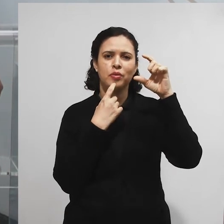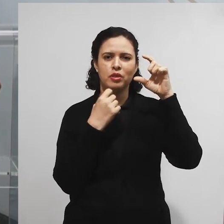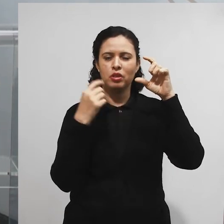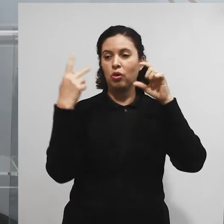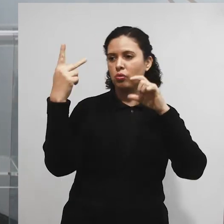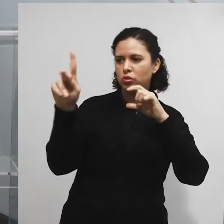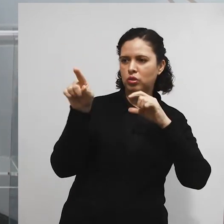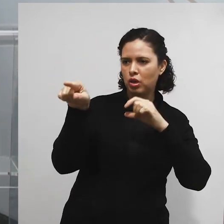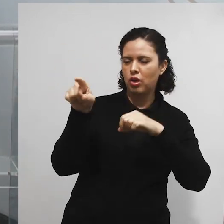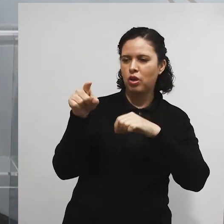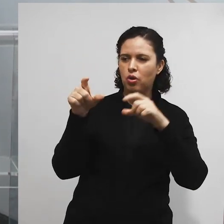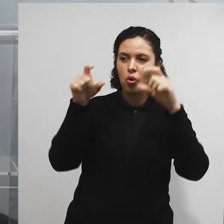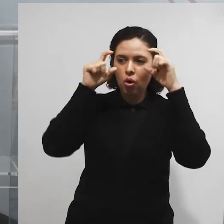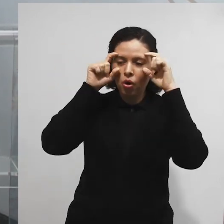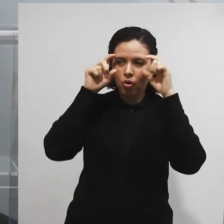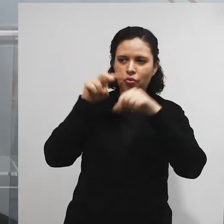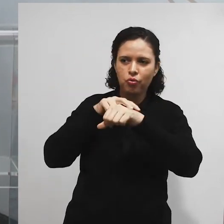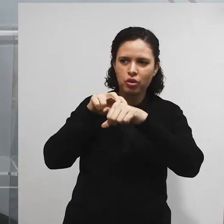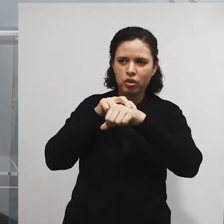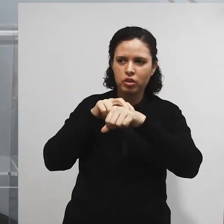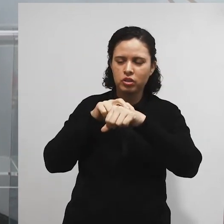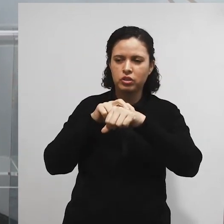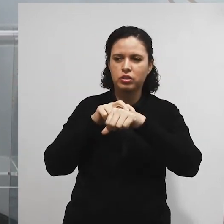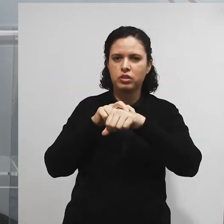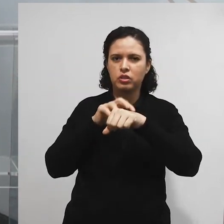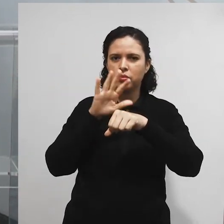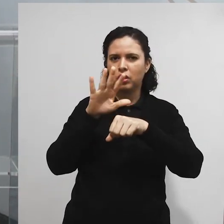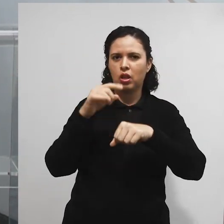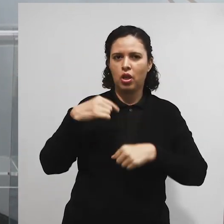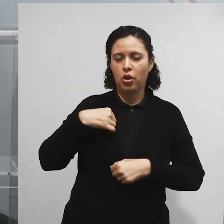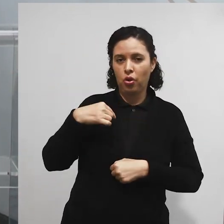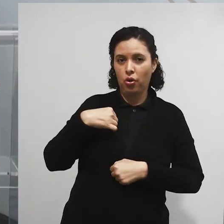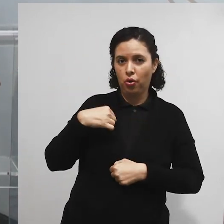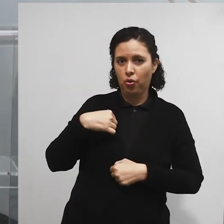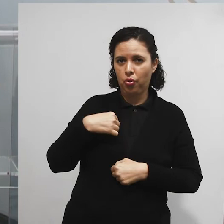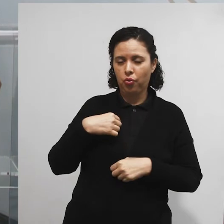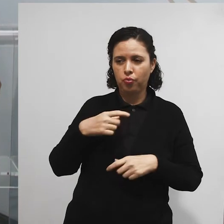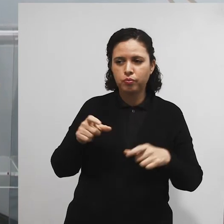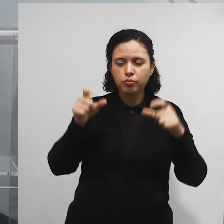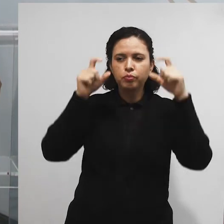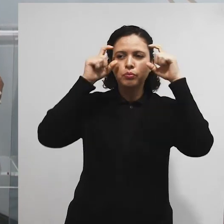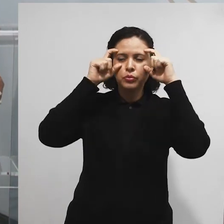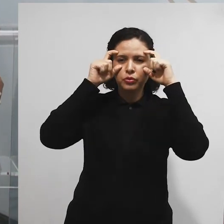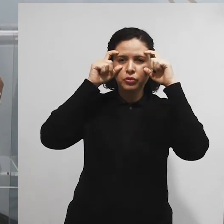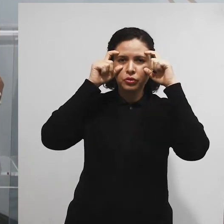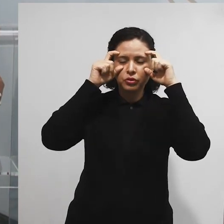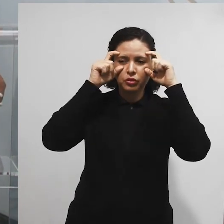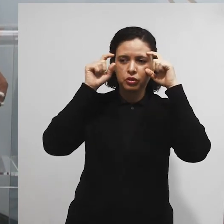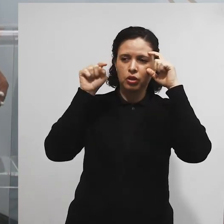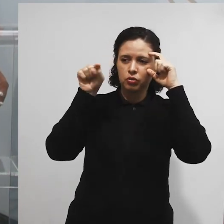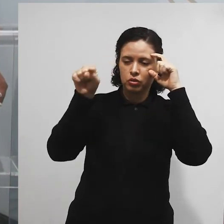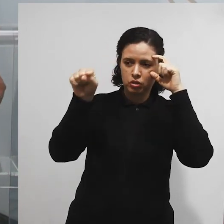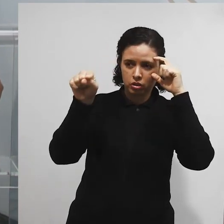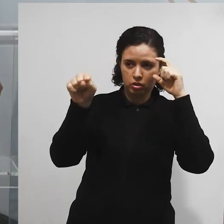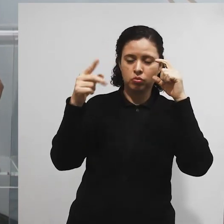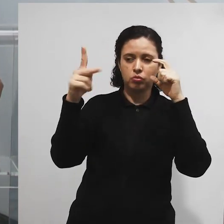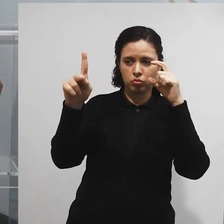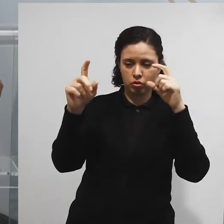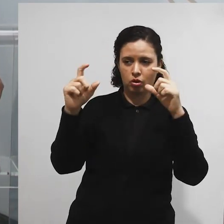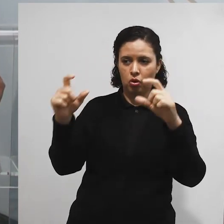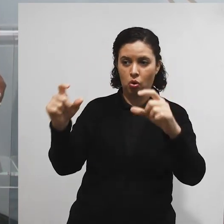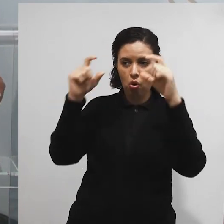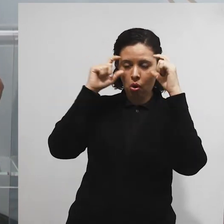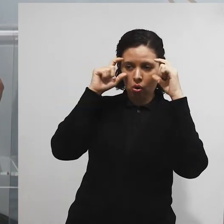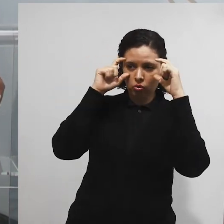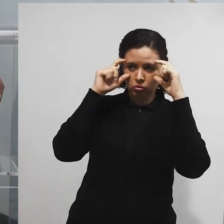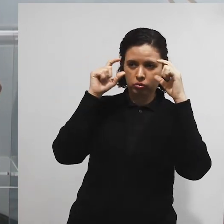tem a lente verde. Só que para você ver o mundo como eu vejo, você precisa tirar os seus óculos e colocar os meus óculos